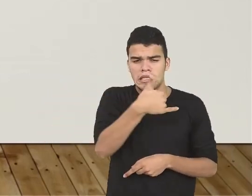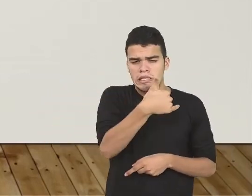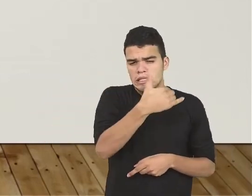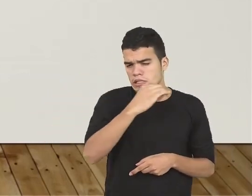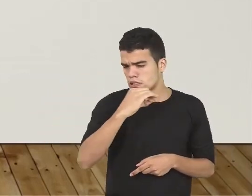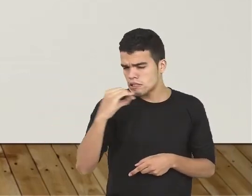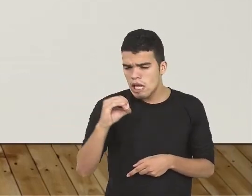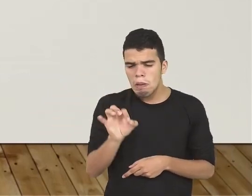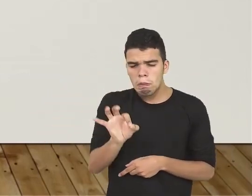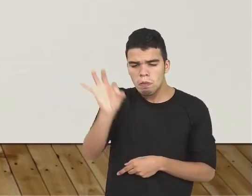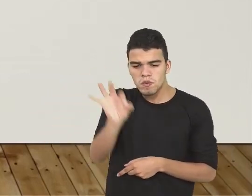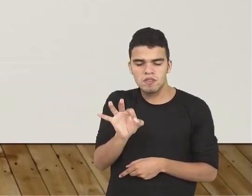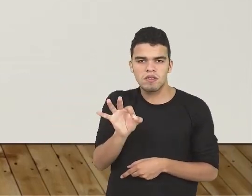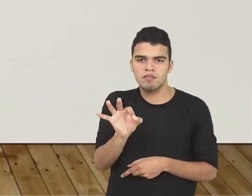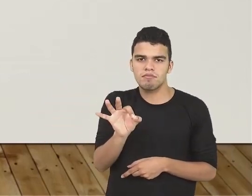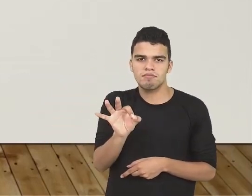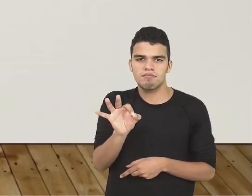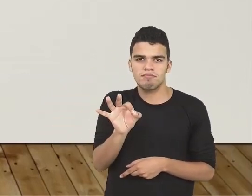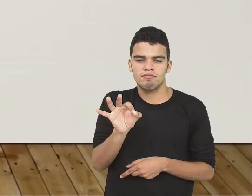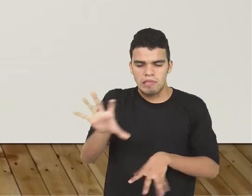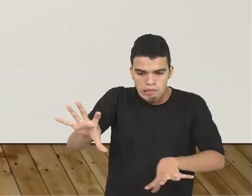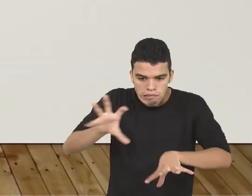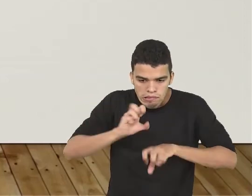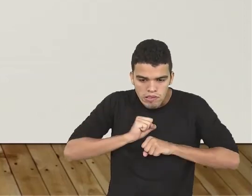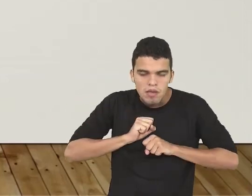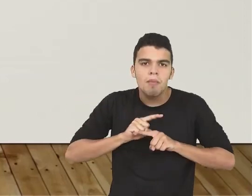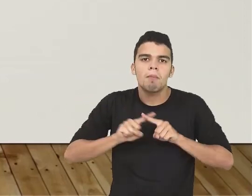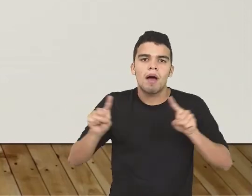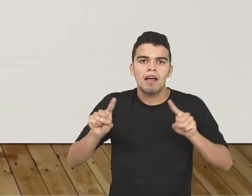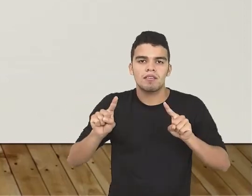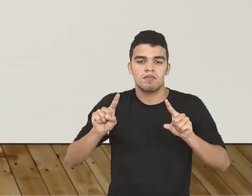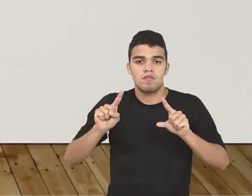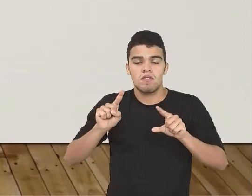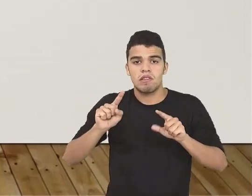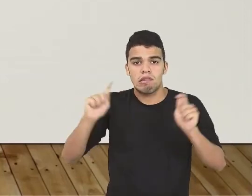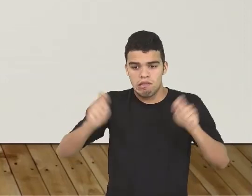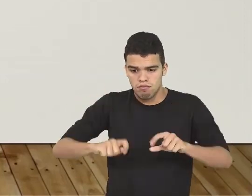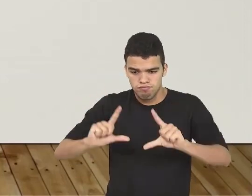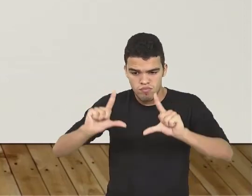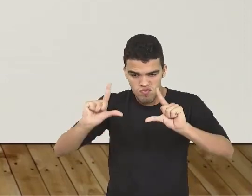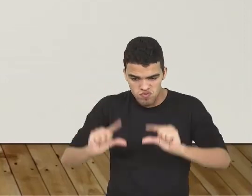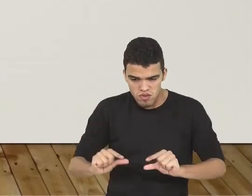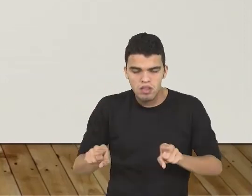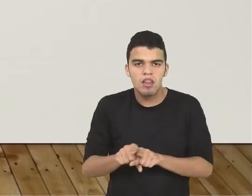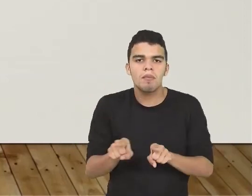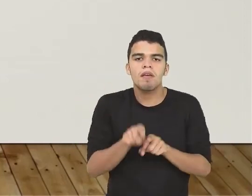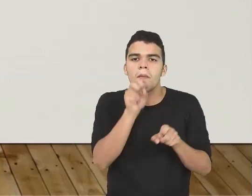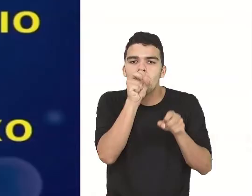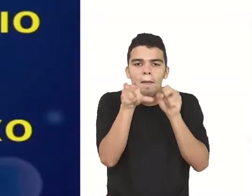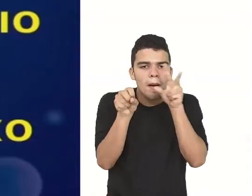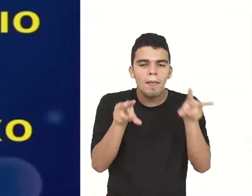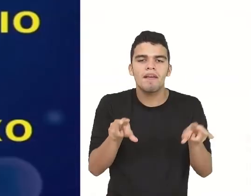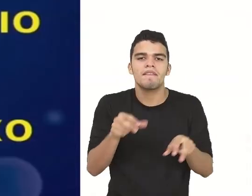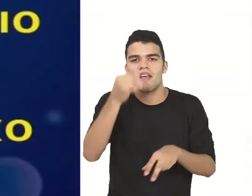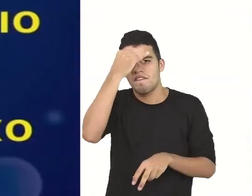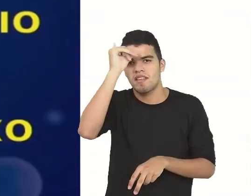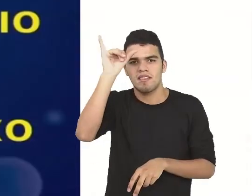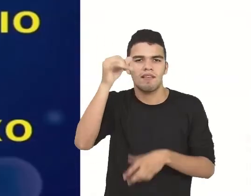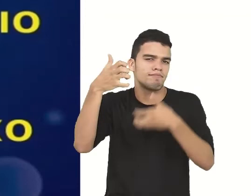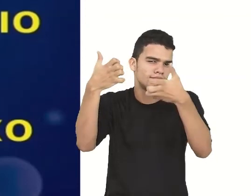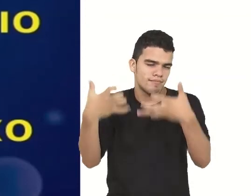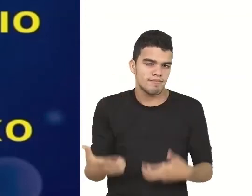só que ela vai diminuir muito a sua chance de contrair esse vírus e também de propagar o vírus. Por que eu falo isso? Vamos prestar